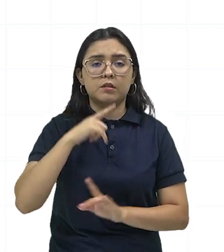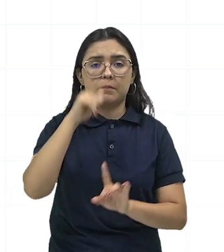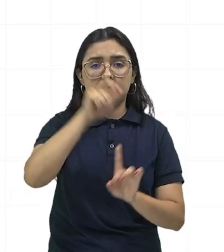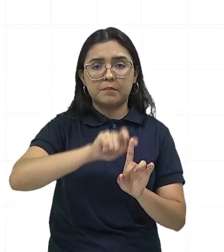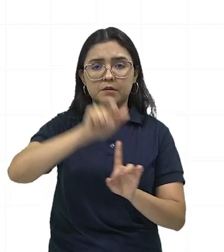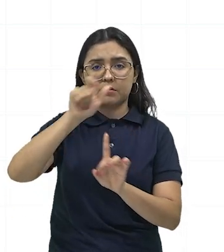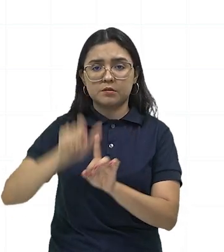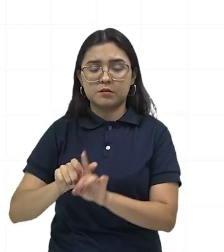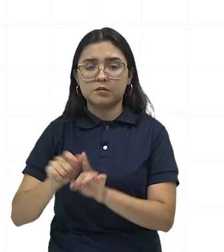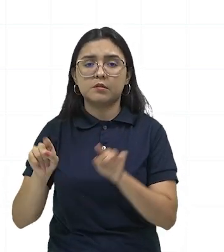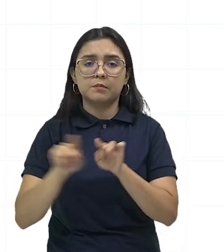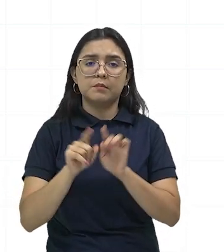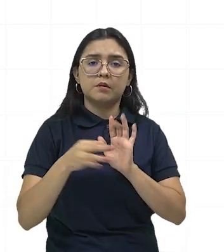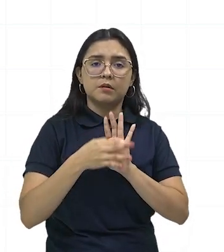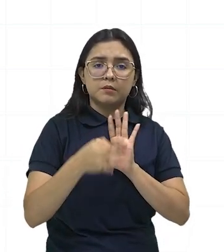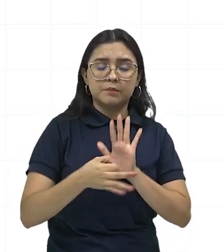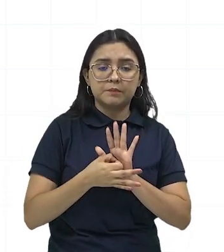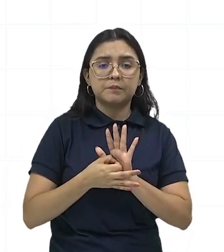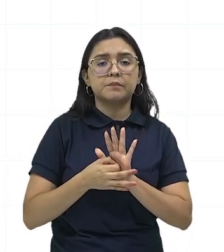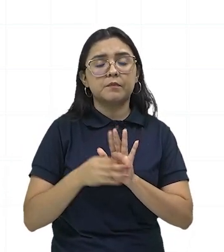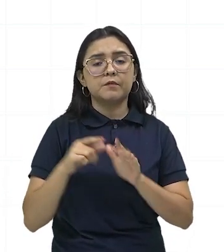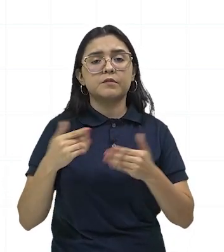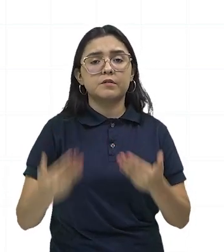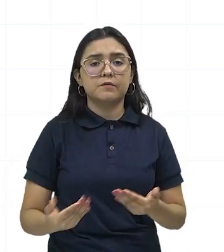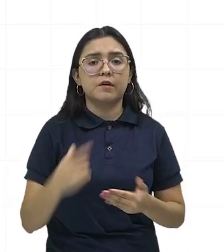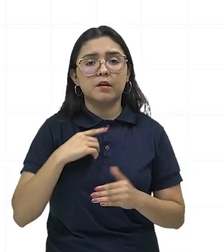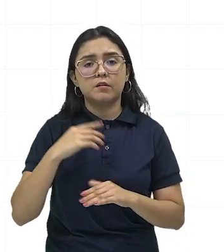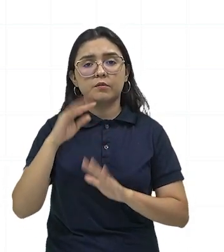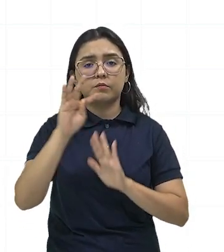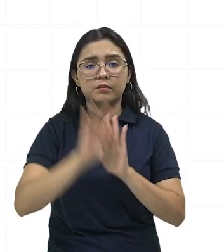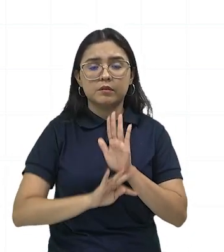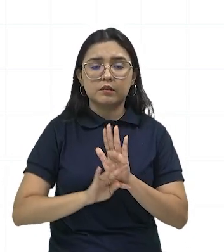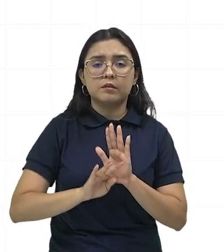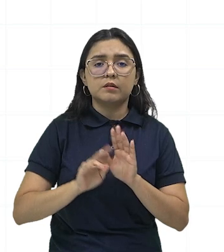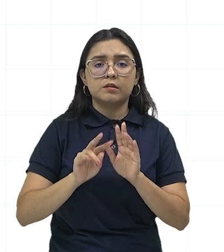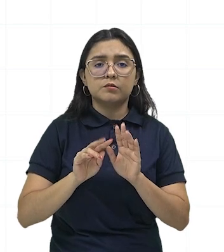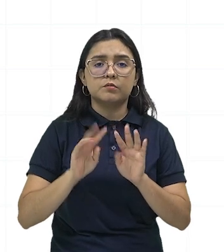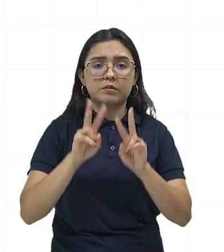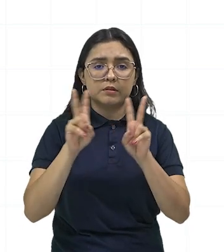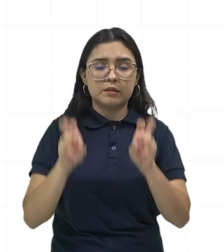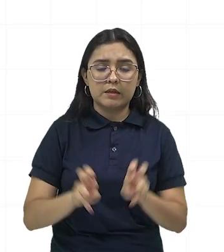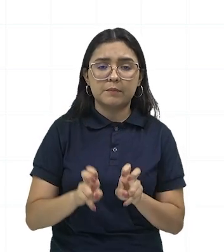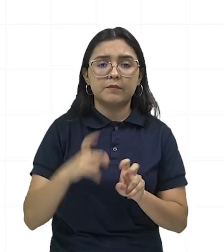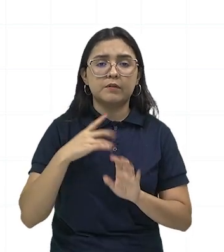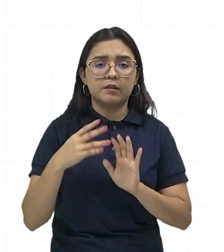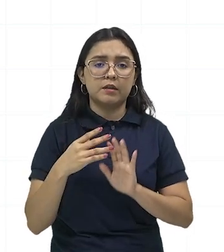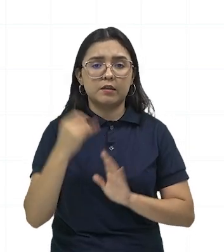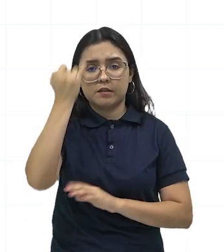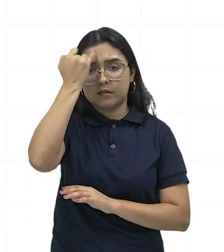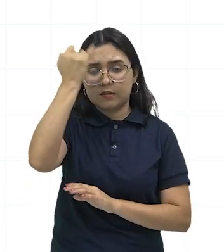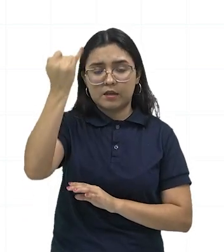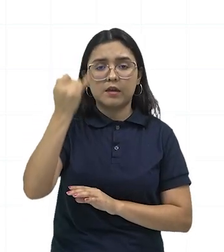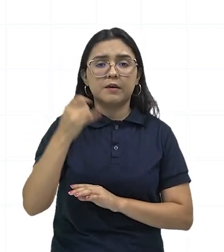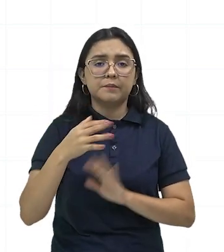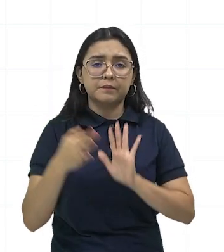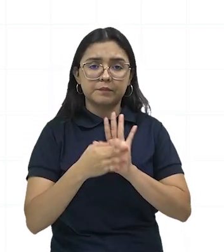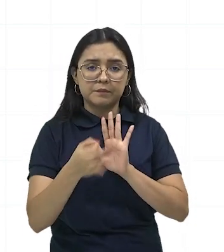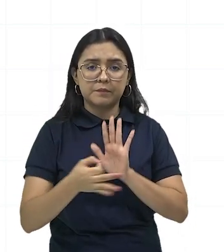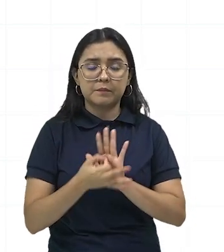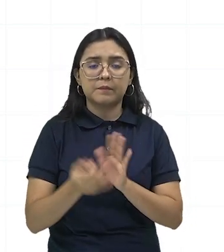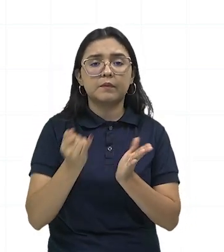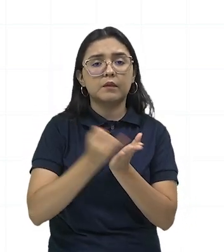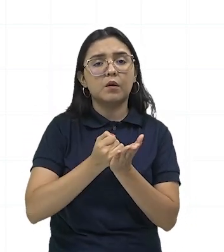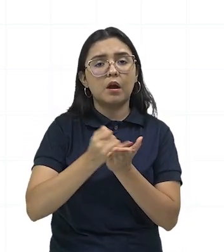num dissertativo argumentativo, você vai desenvolver um tema que terá ideias, argumentos. Então a introdução ela